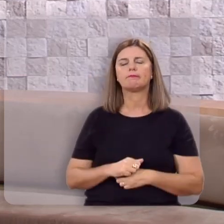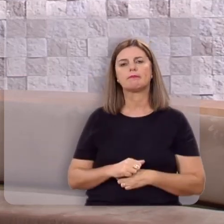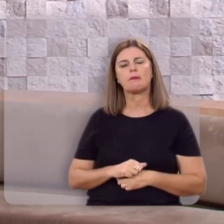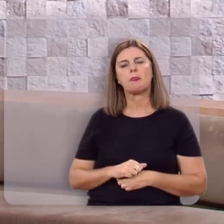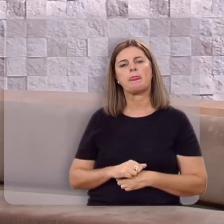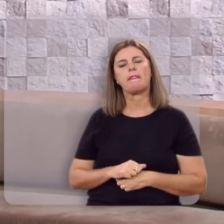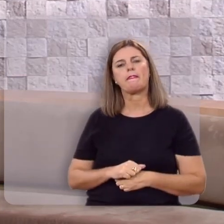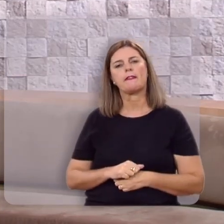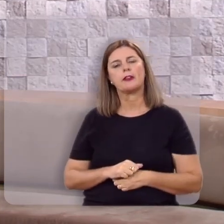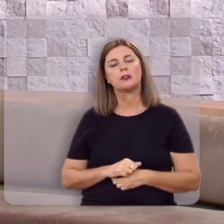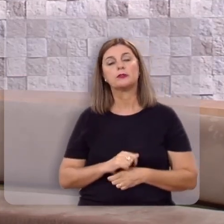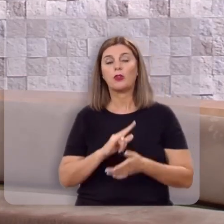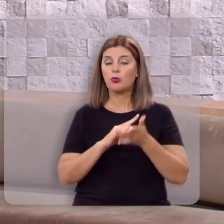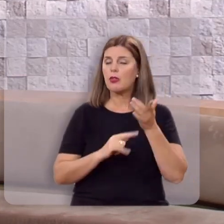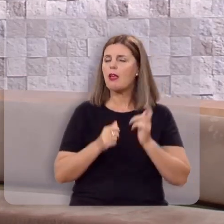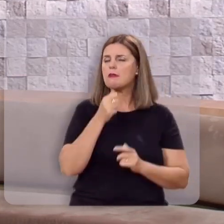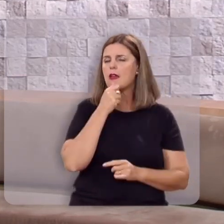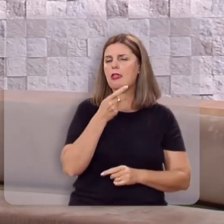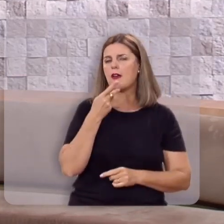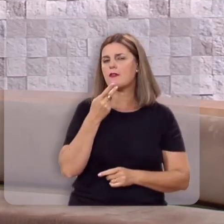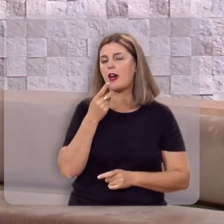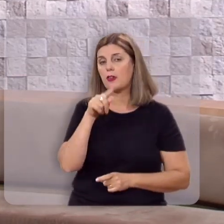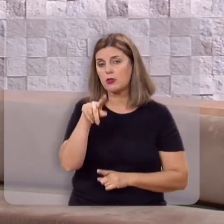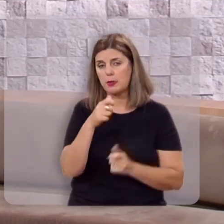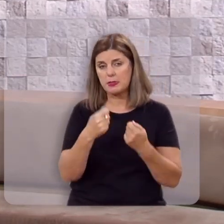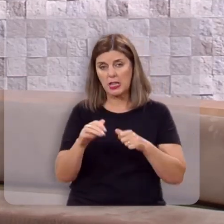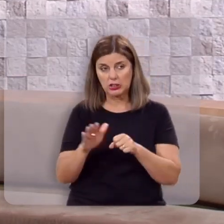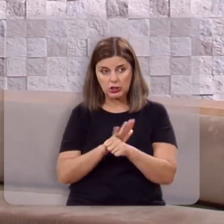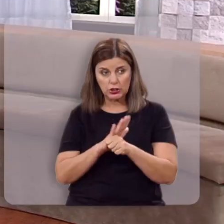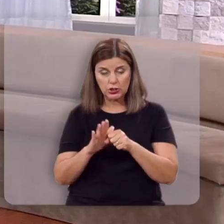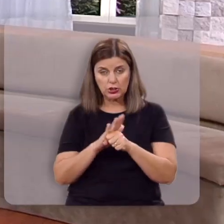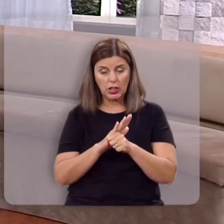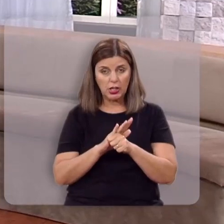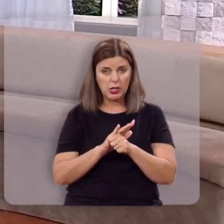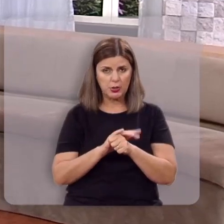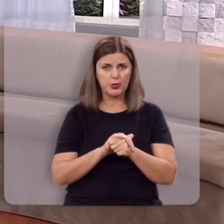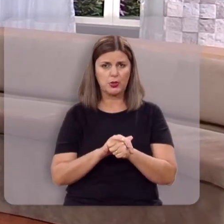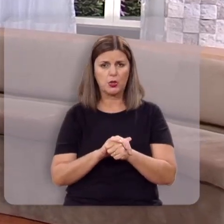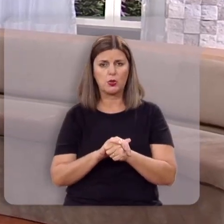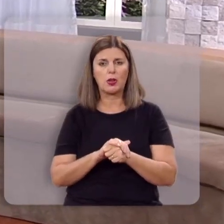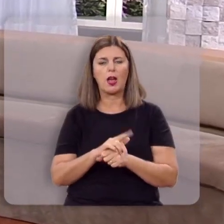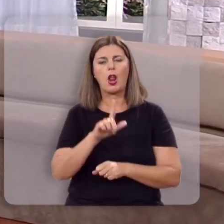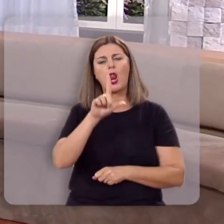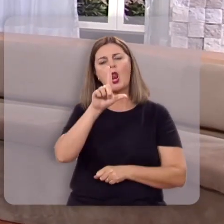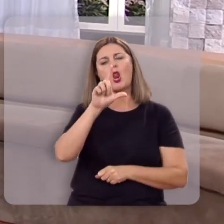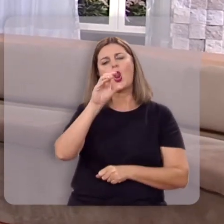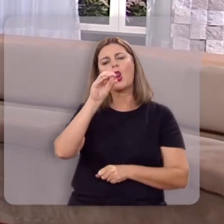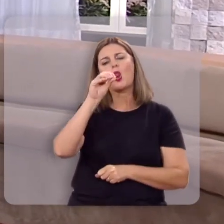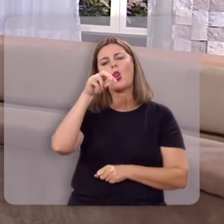mansidão. Mas o texto ainda avança e diz que você precisa se revestir de